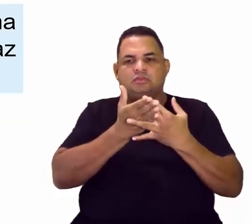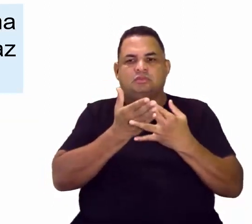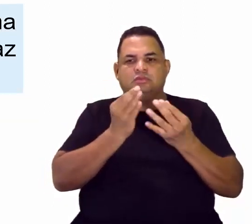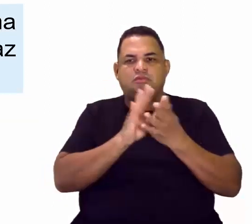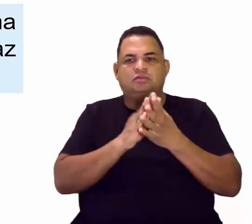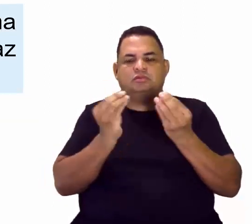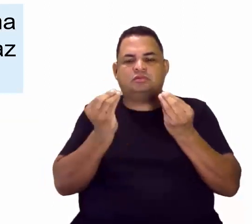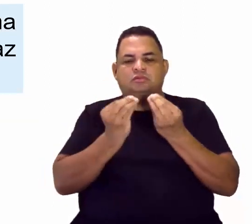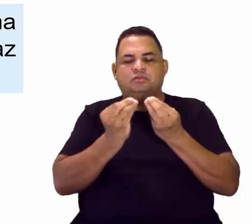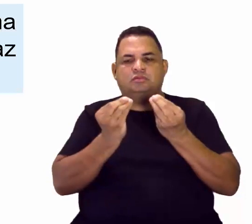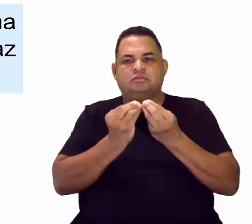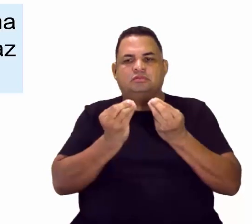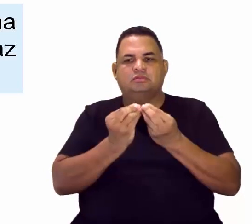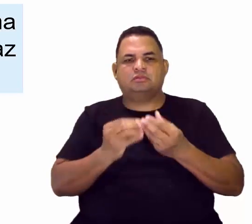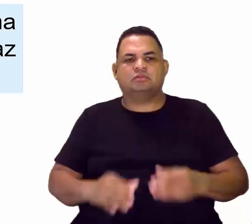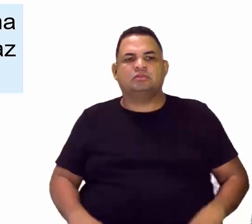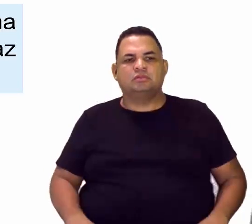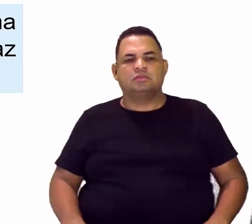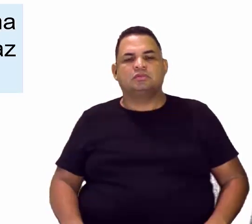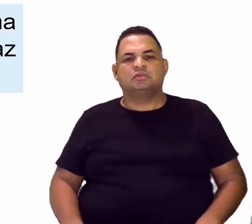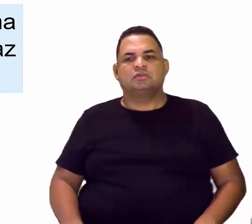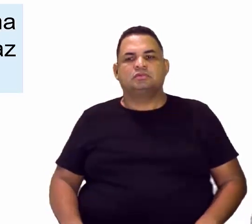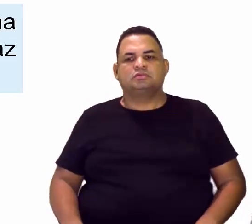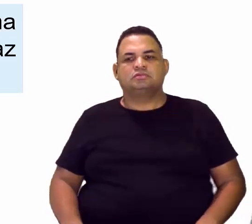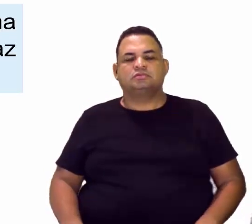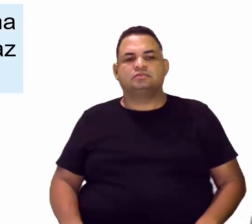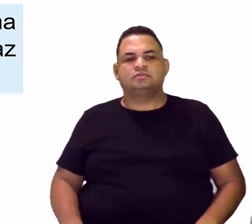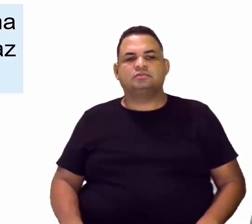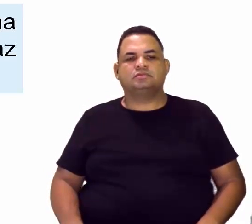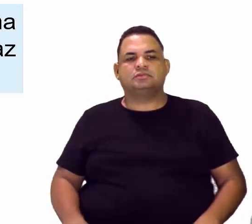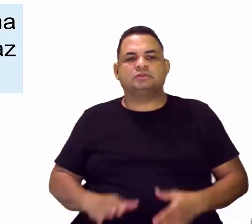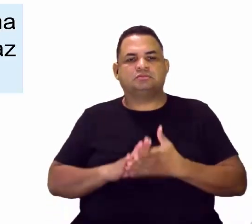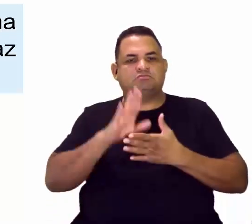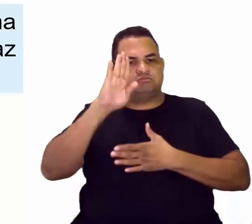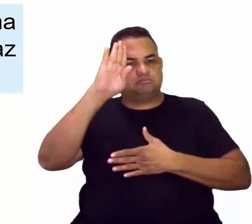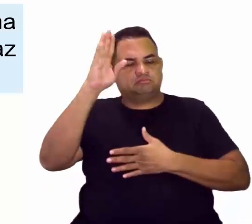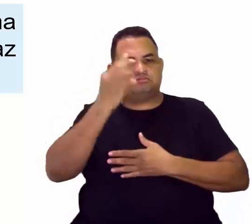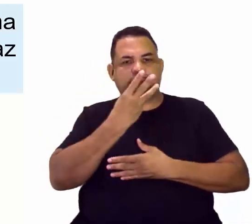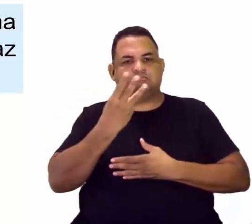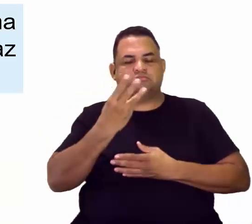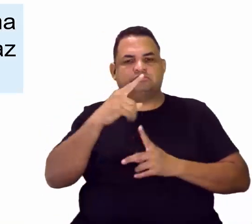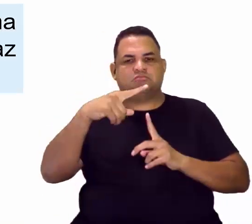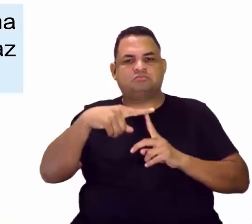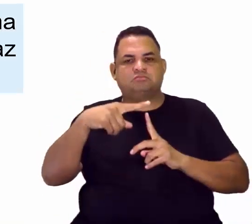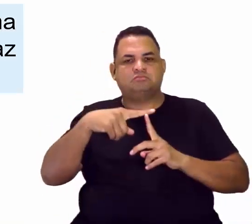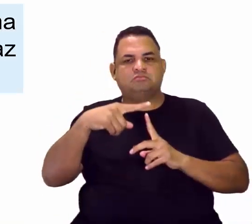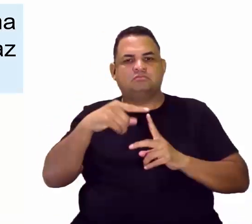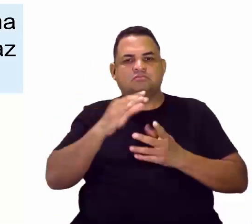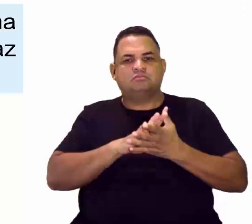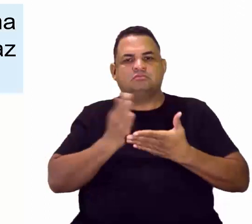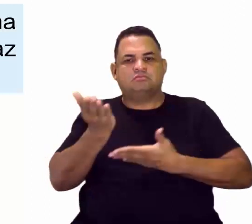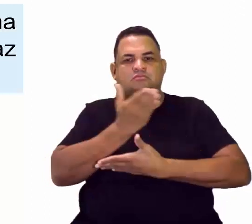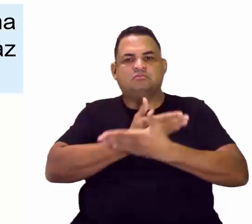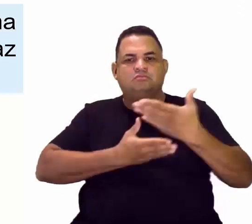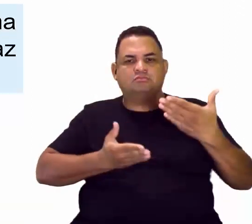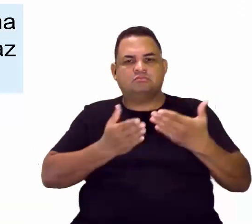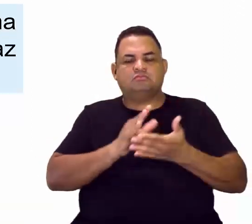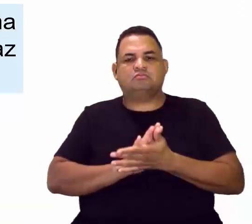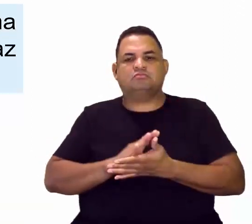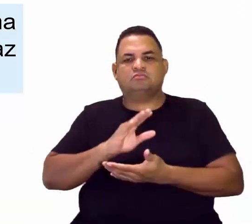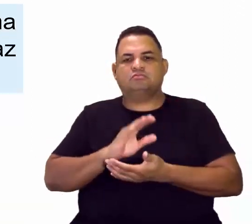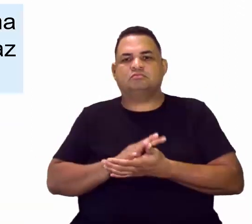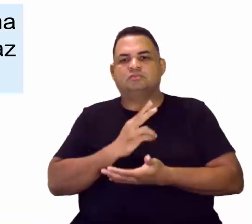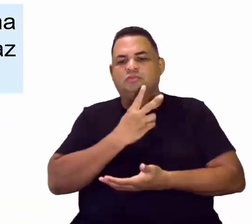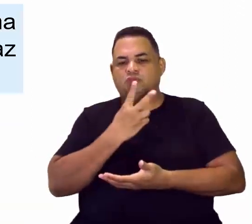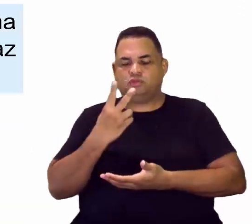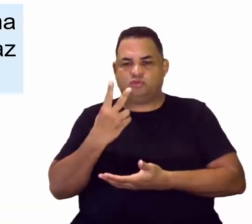forças intermoleculares. Elas são fundamentalmente de três tipos. Nós temos a interação